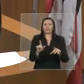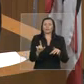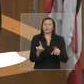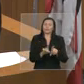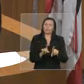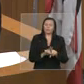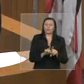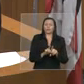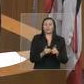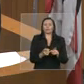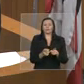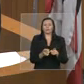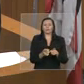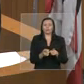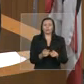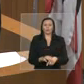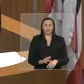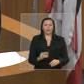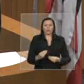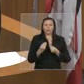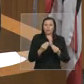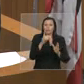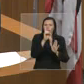prestar assistência que lhes dê conforto e